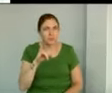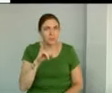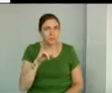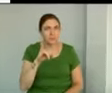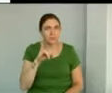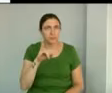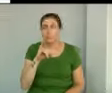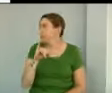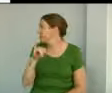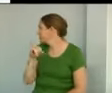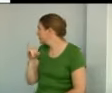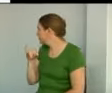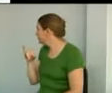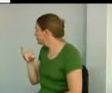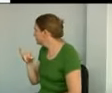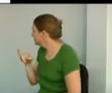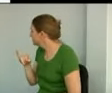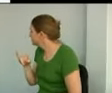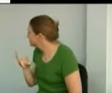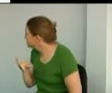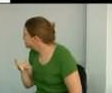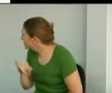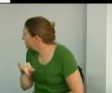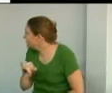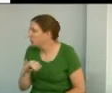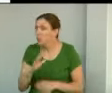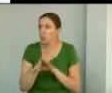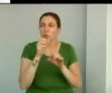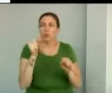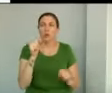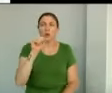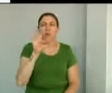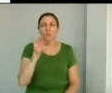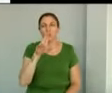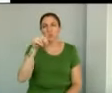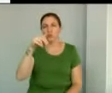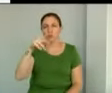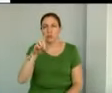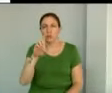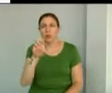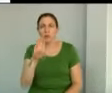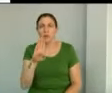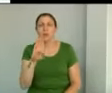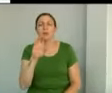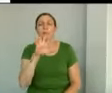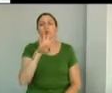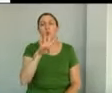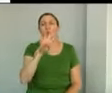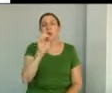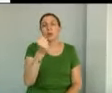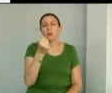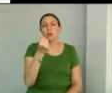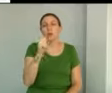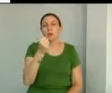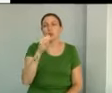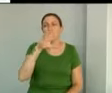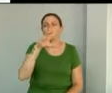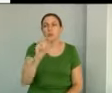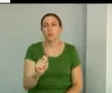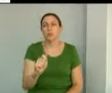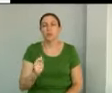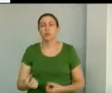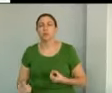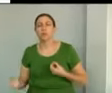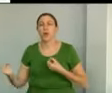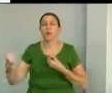deixar para o Fundeb, 49 milhões e 100. E há uma estimativa de retorno, aquilo que o município recebe de volta